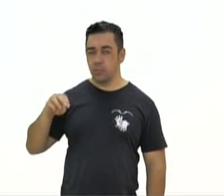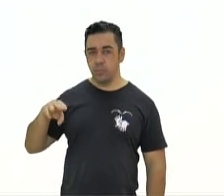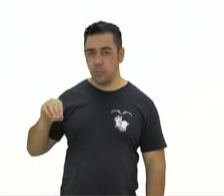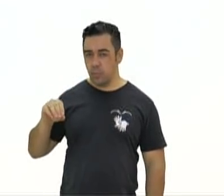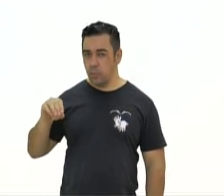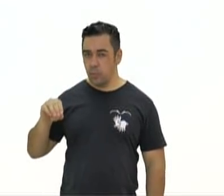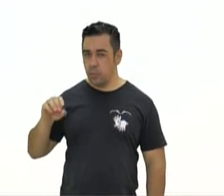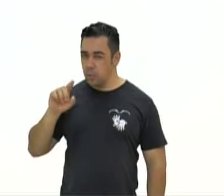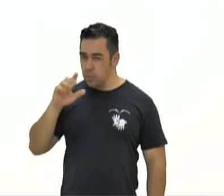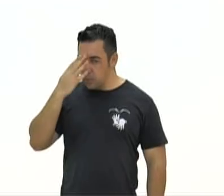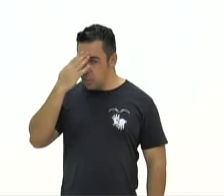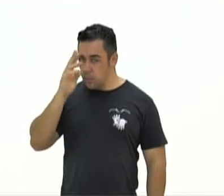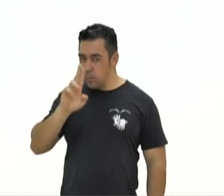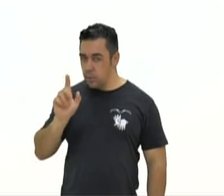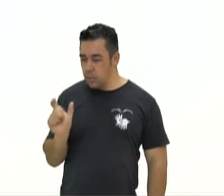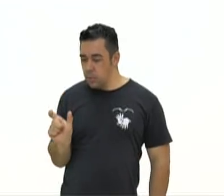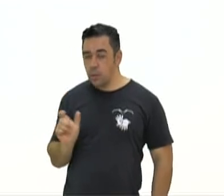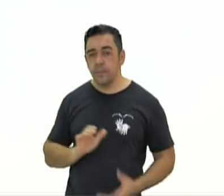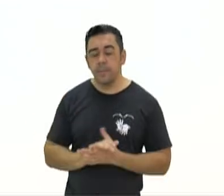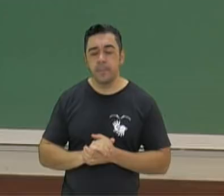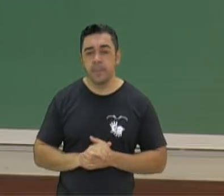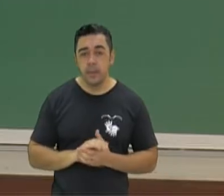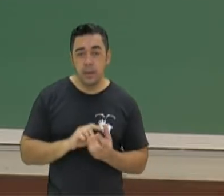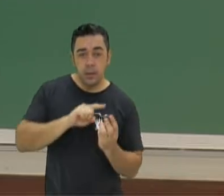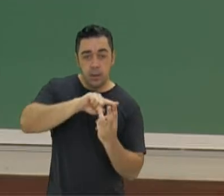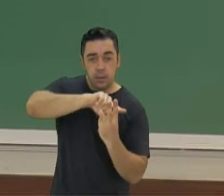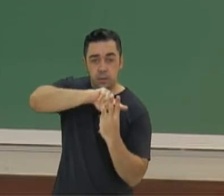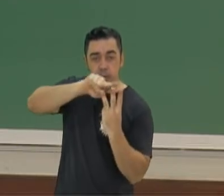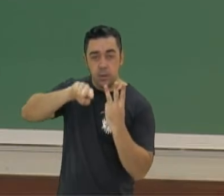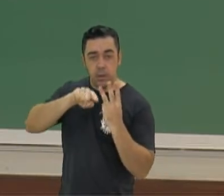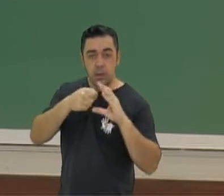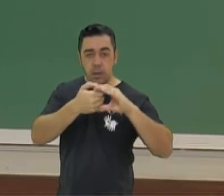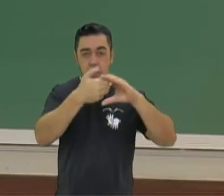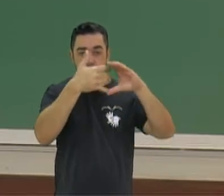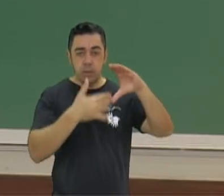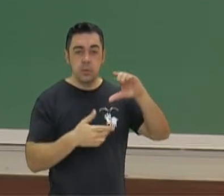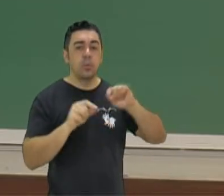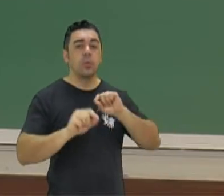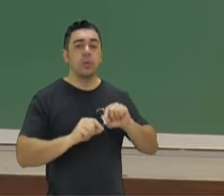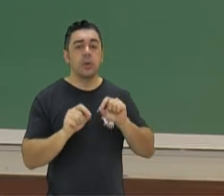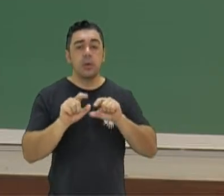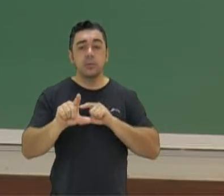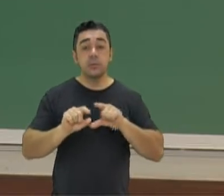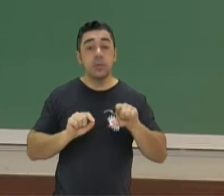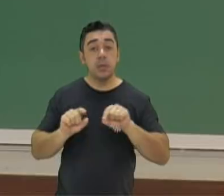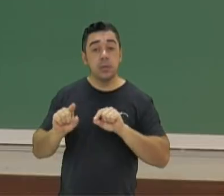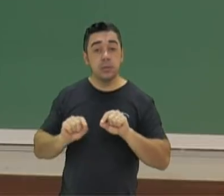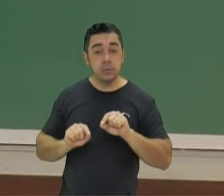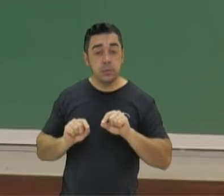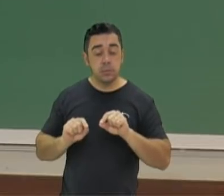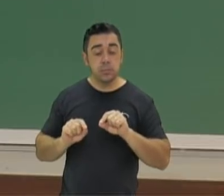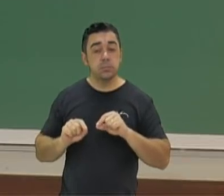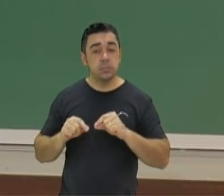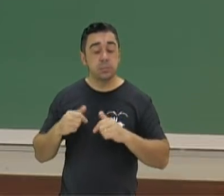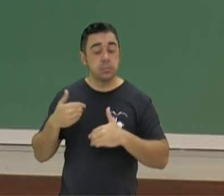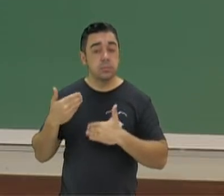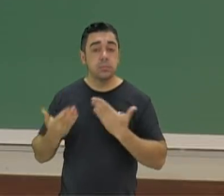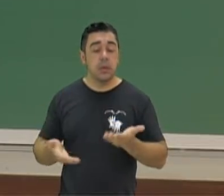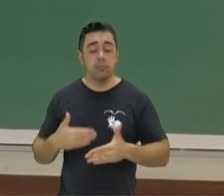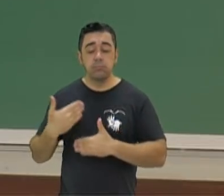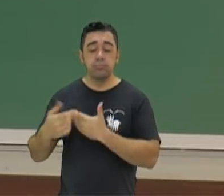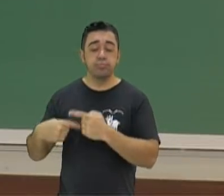também já imaginam então o que é. Essas 3 características, elas surgem por seleção natural. né? Vai atuando sobre as espécies